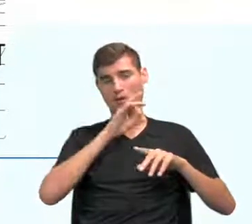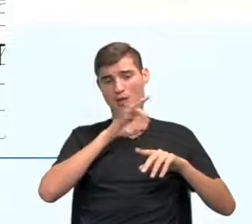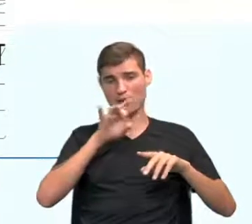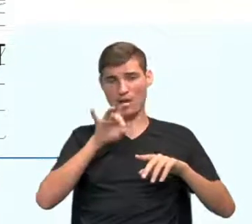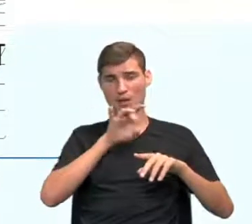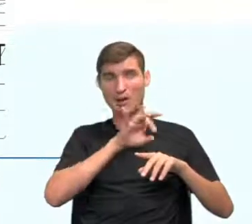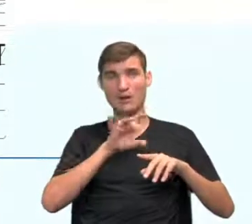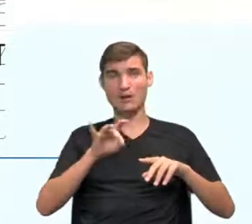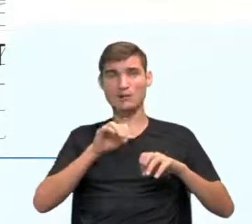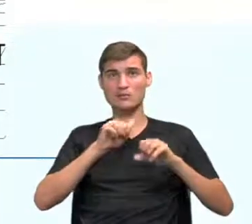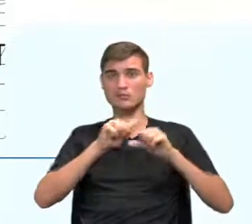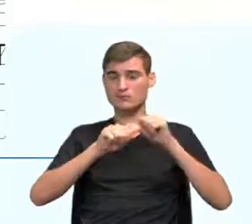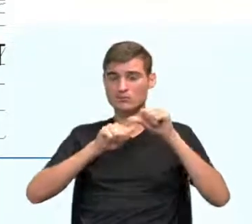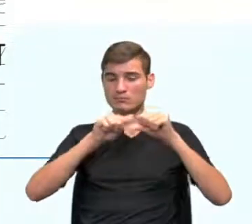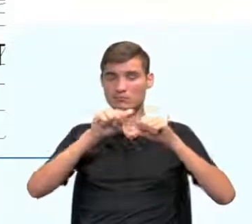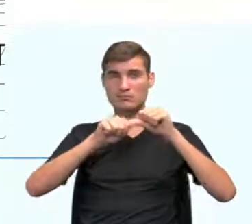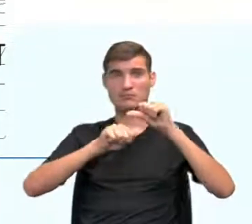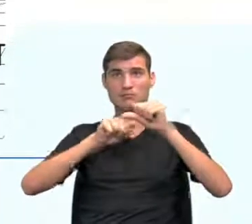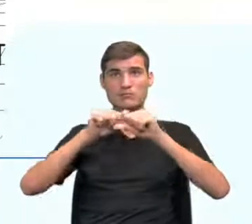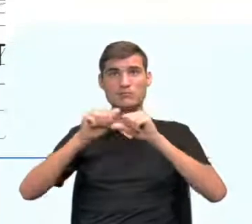vai passar a ter